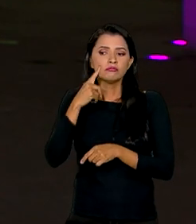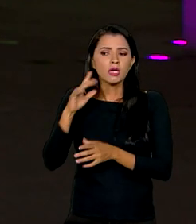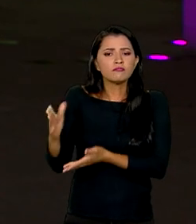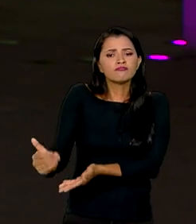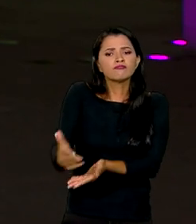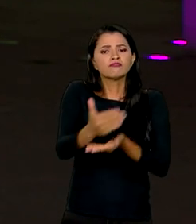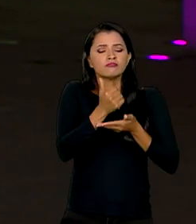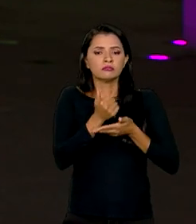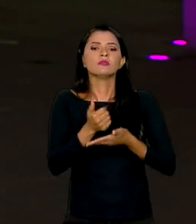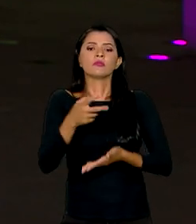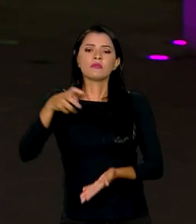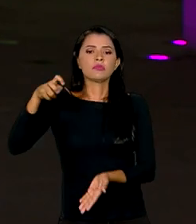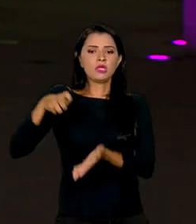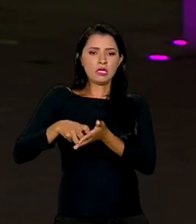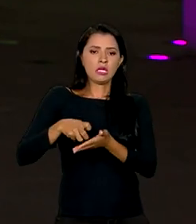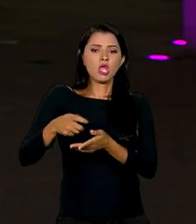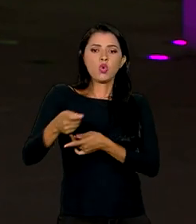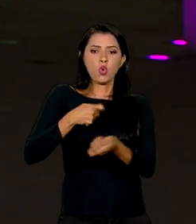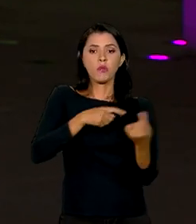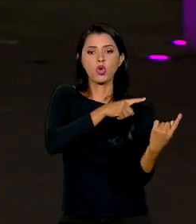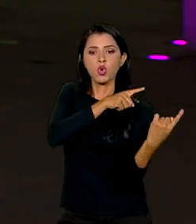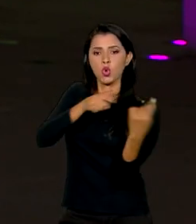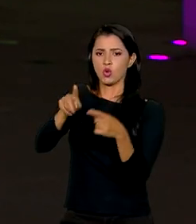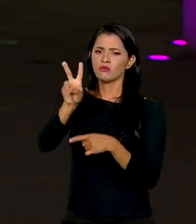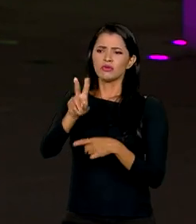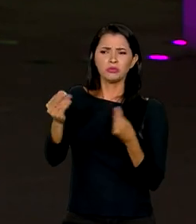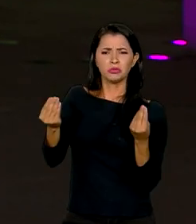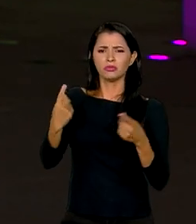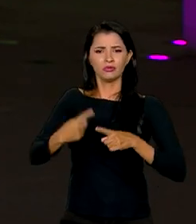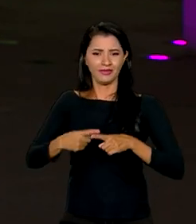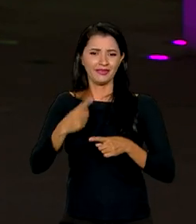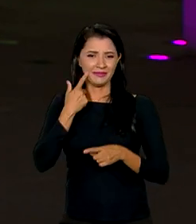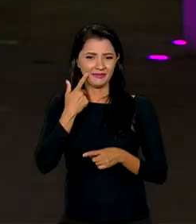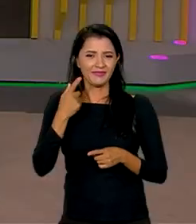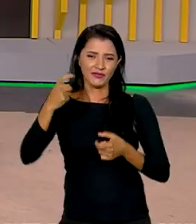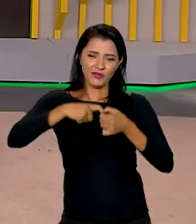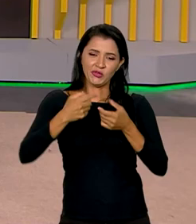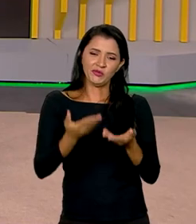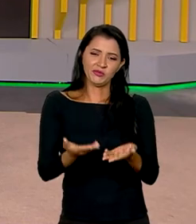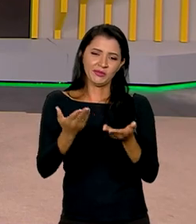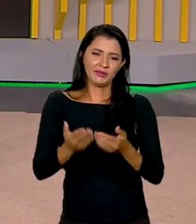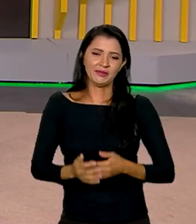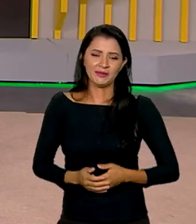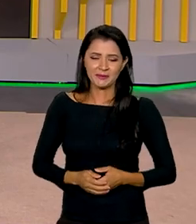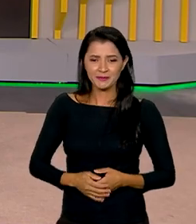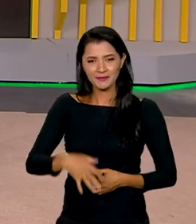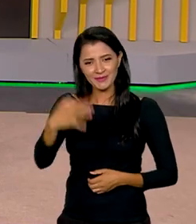sanções econômicas contra a Venezuela. Volto com vocês no estúdio.